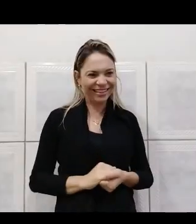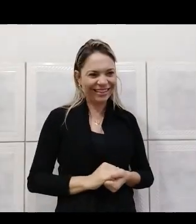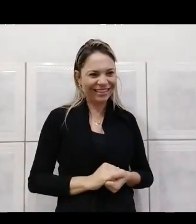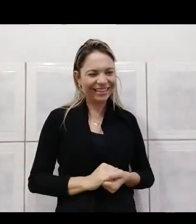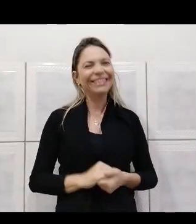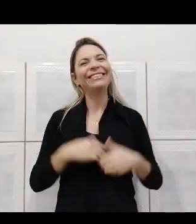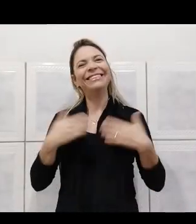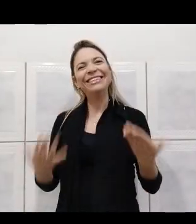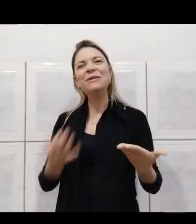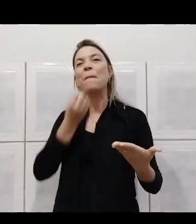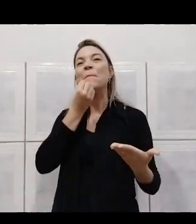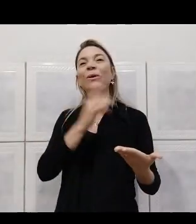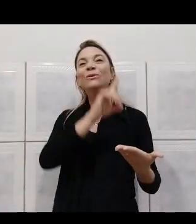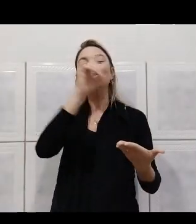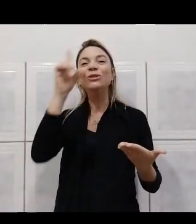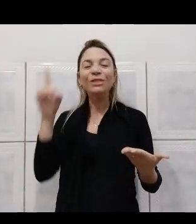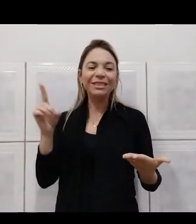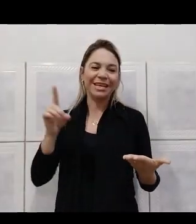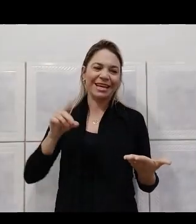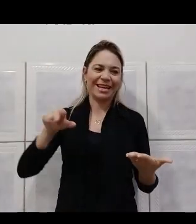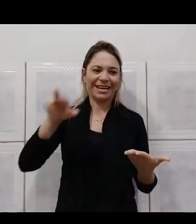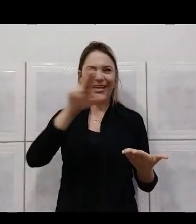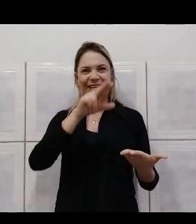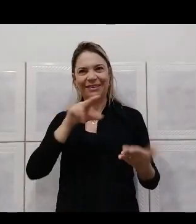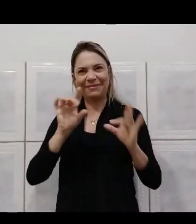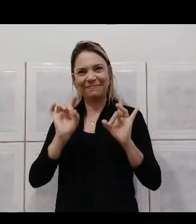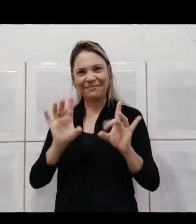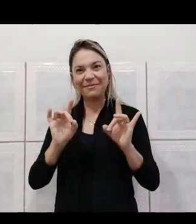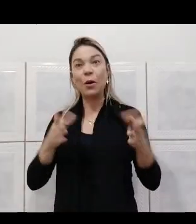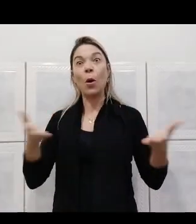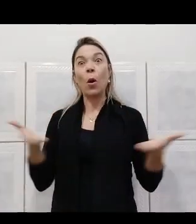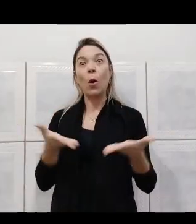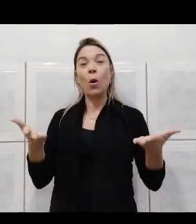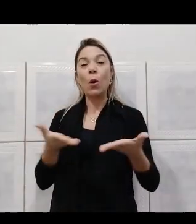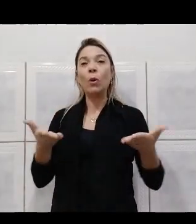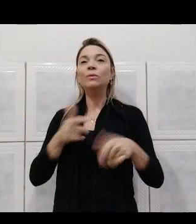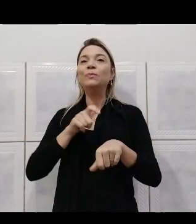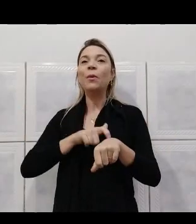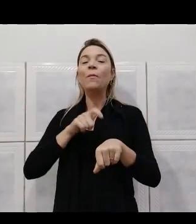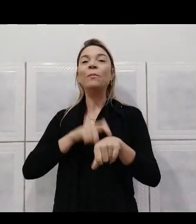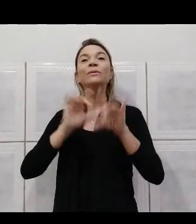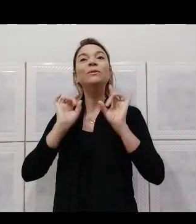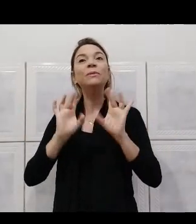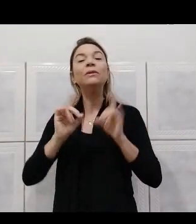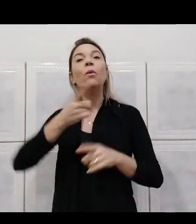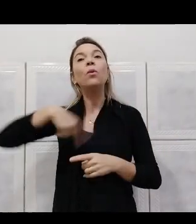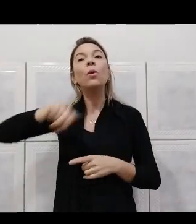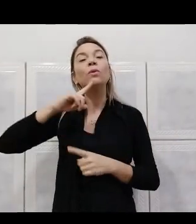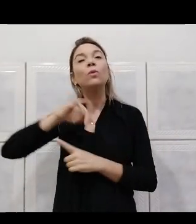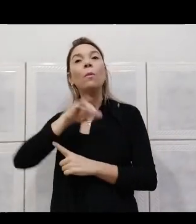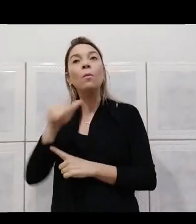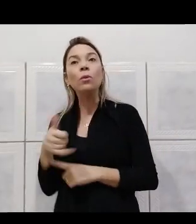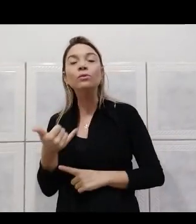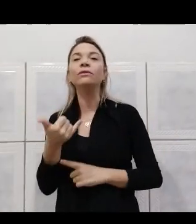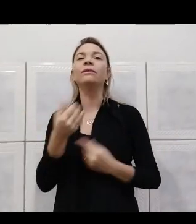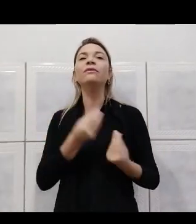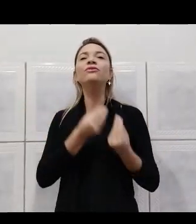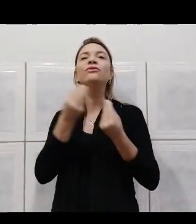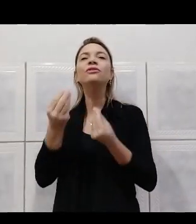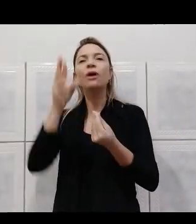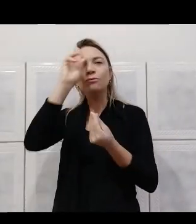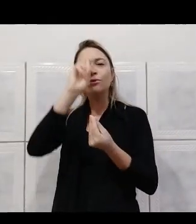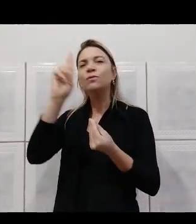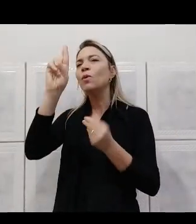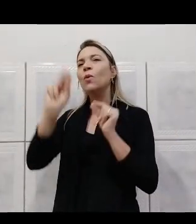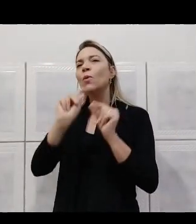Bom dia, meus queridos irmãos. Nesse momento nós teremos a oportunidade de ofertar ao Senhor, de devolver